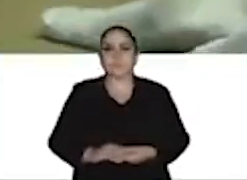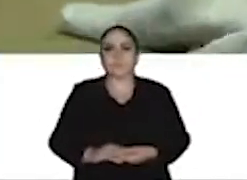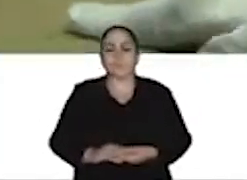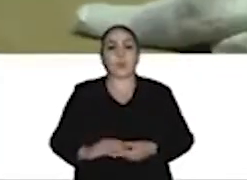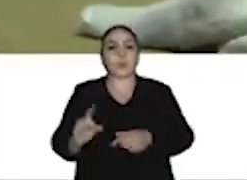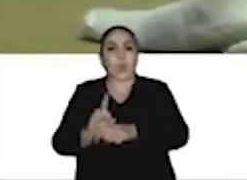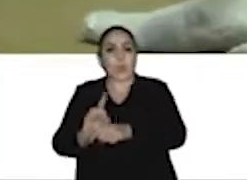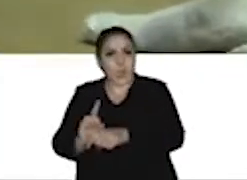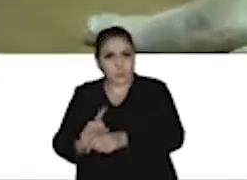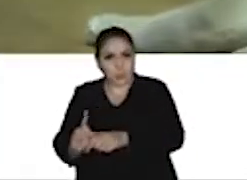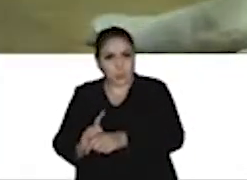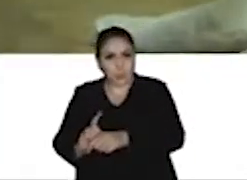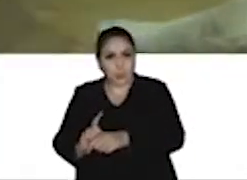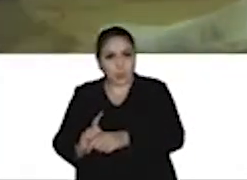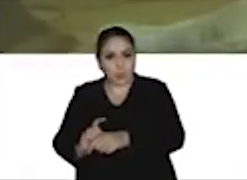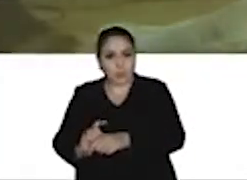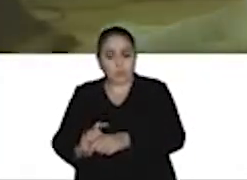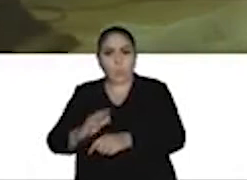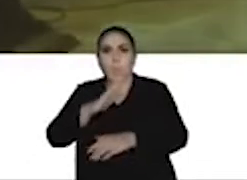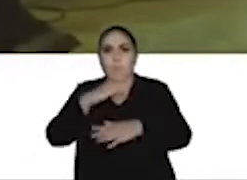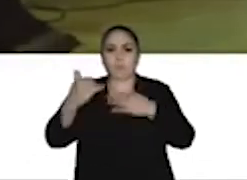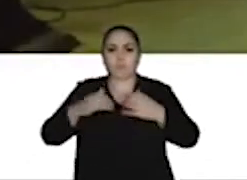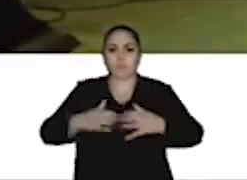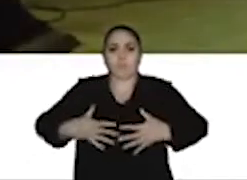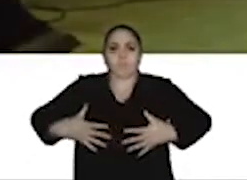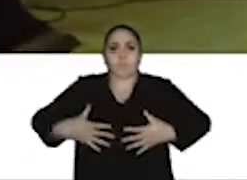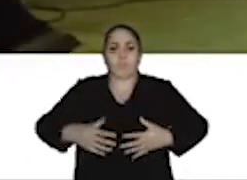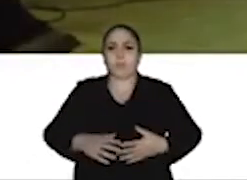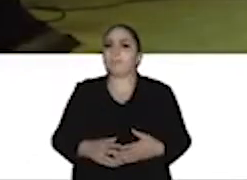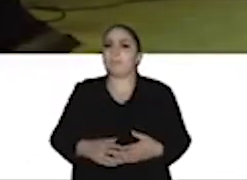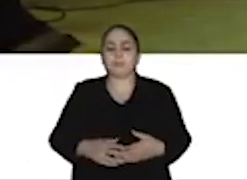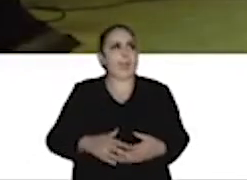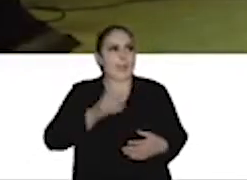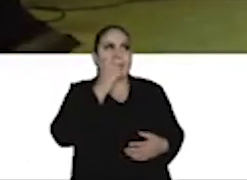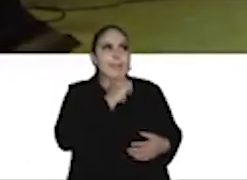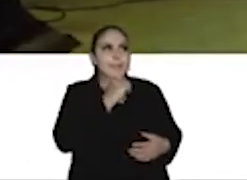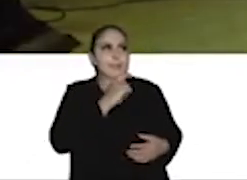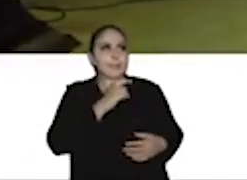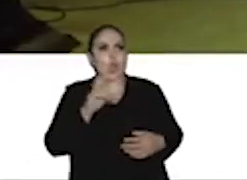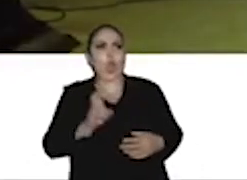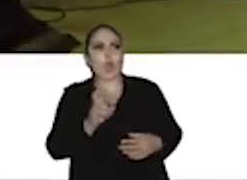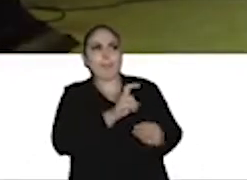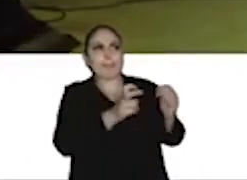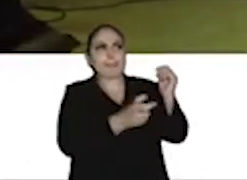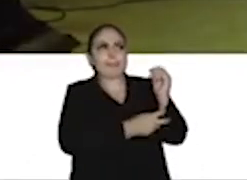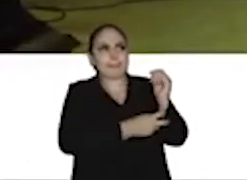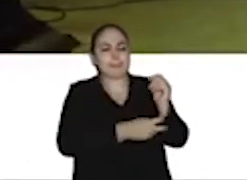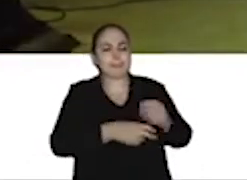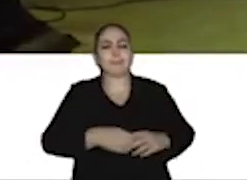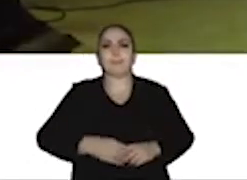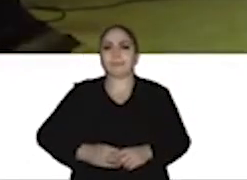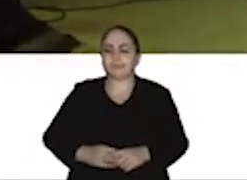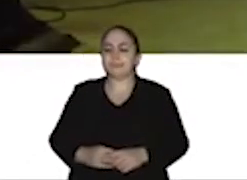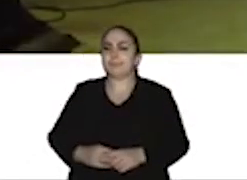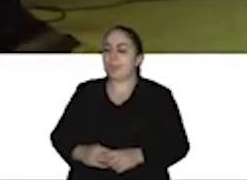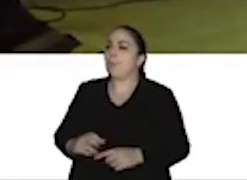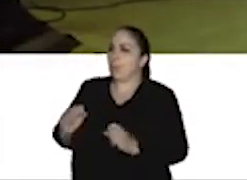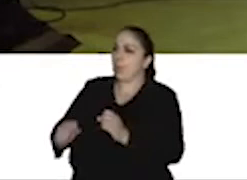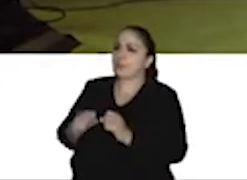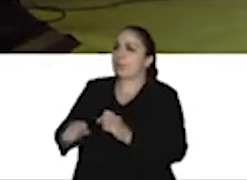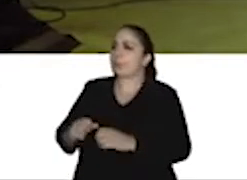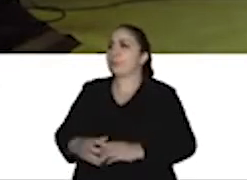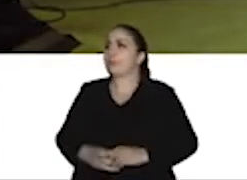Dourado amanheceu morto, inchado. Deve ter sido picada de cobra. É, pode ter sido. É. Mas